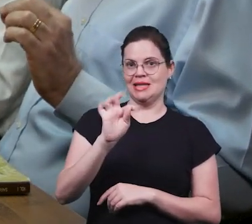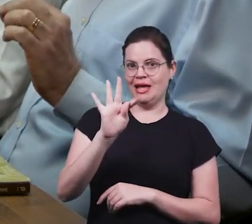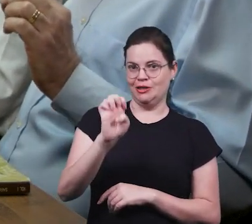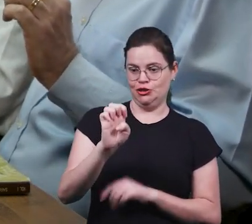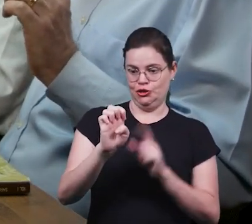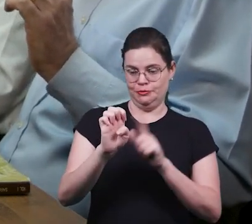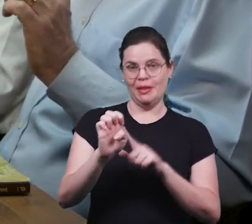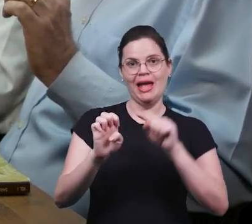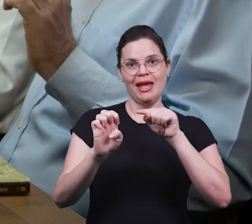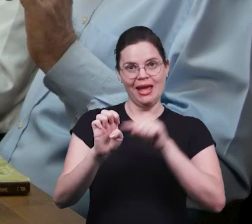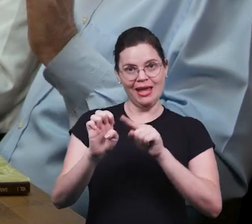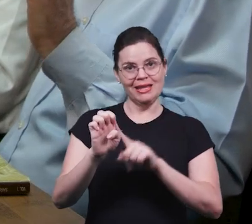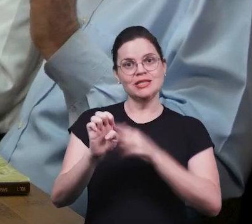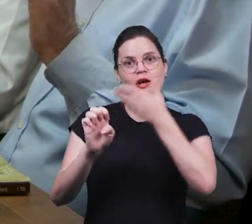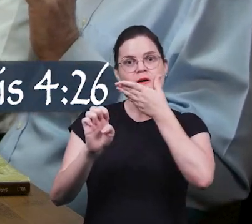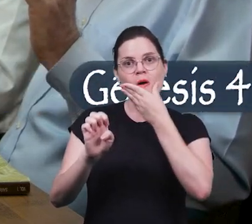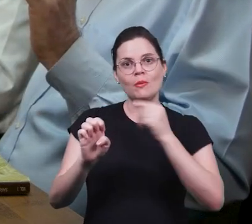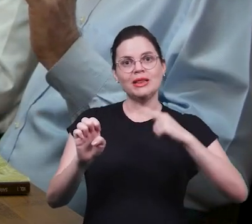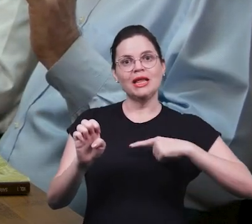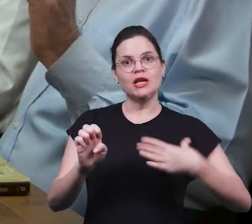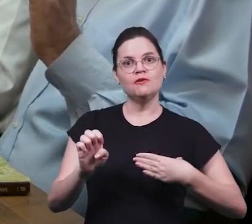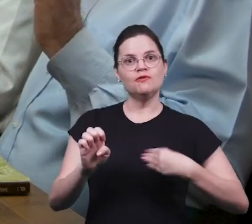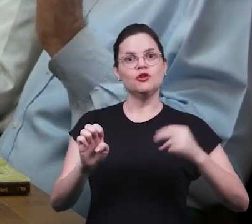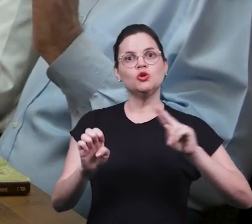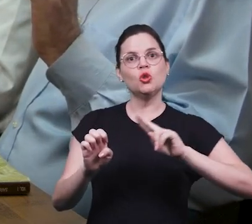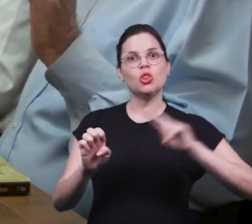que é o 26 do 4, que diz assim: